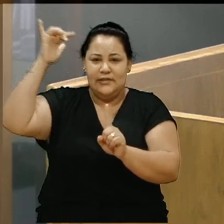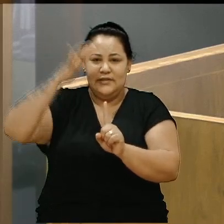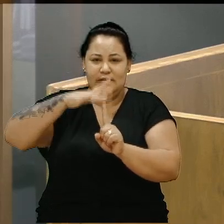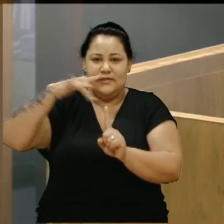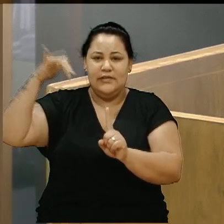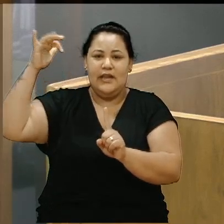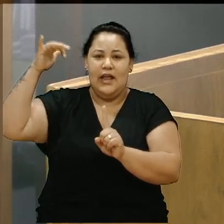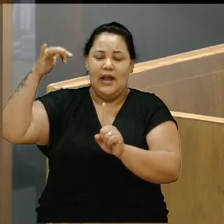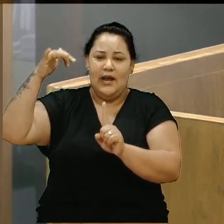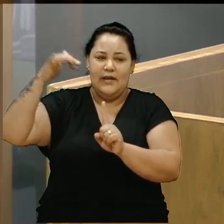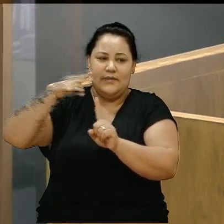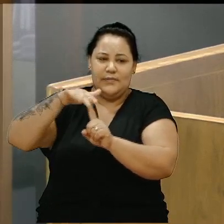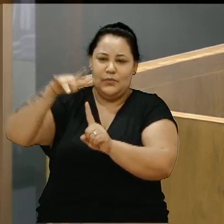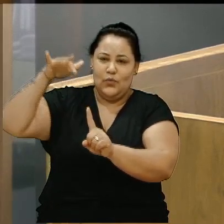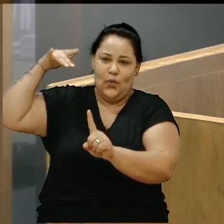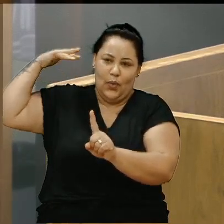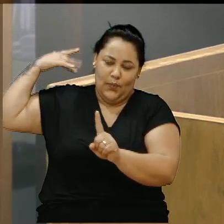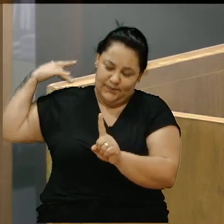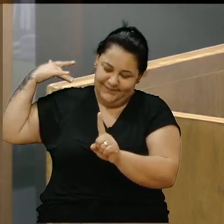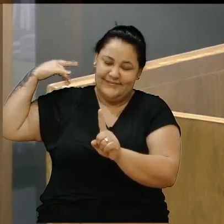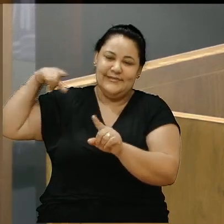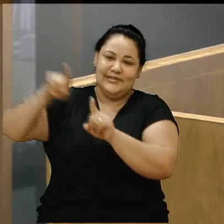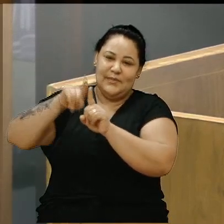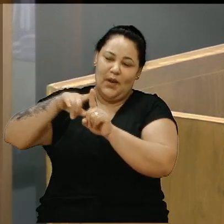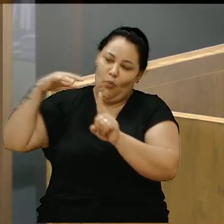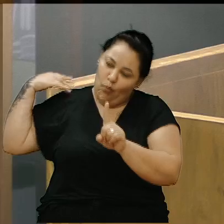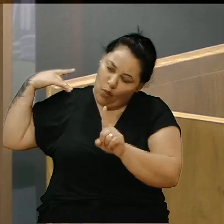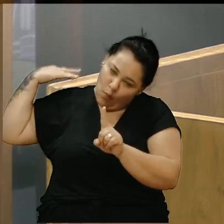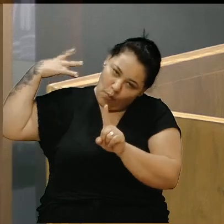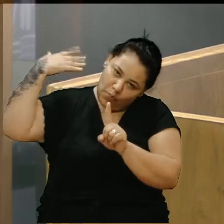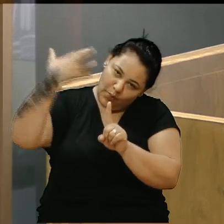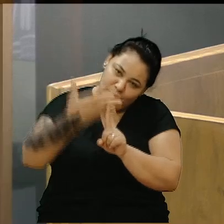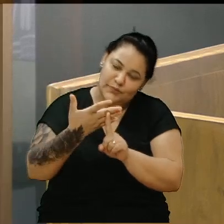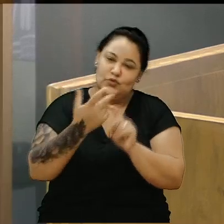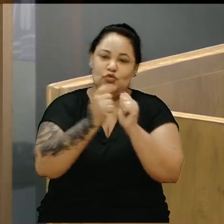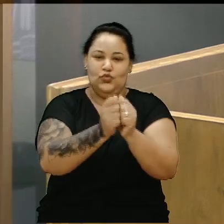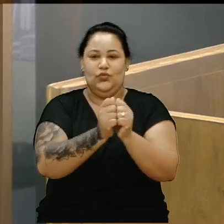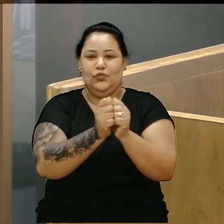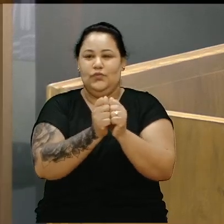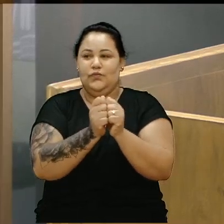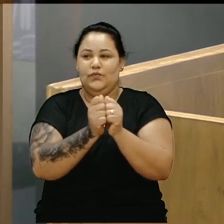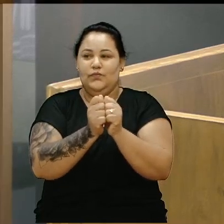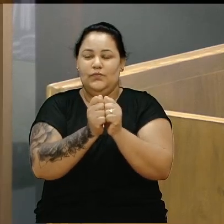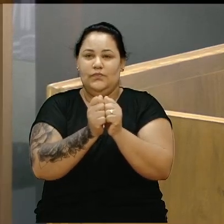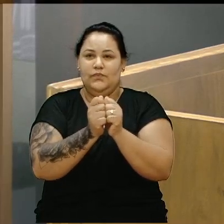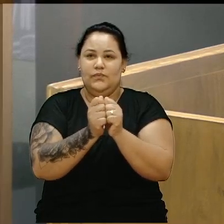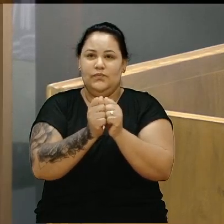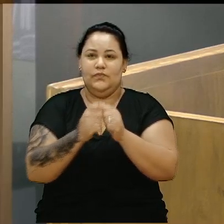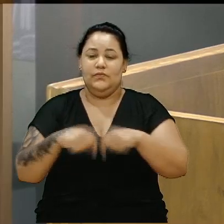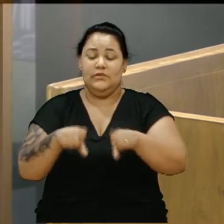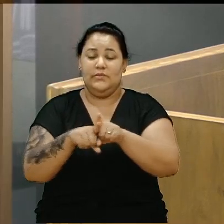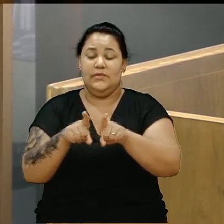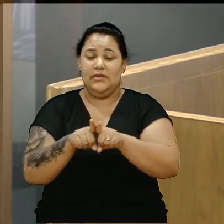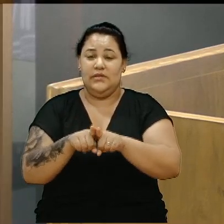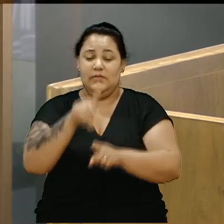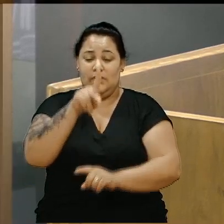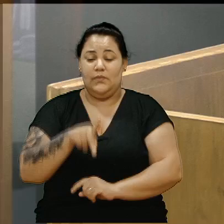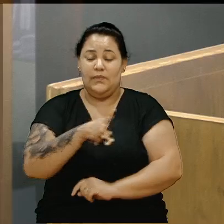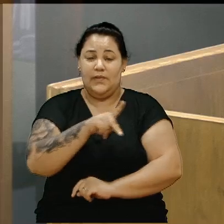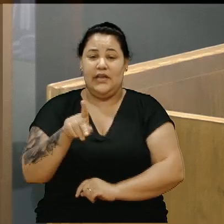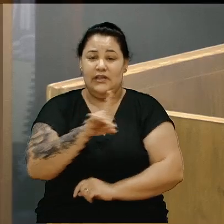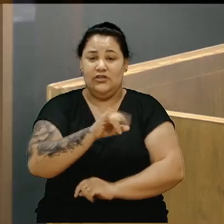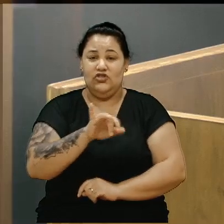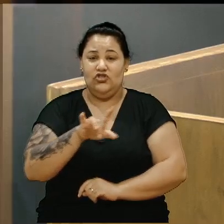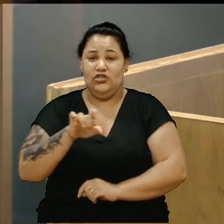essa história ela permeia a nossa existência. Quando o padre Diego me pediu para que